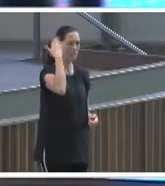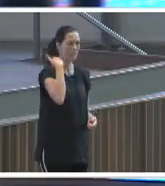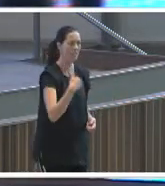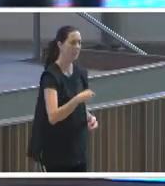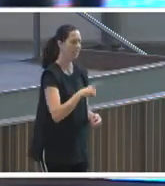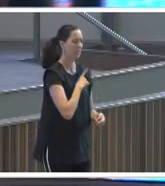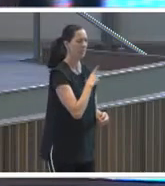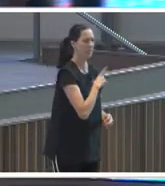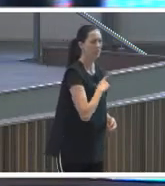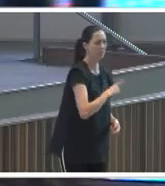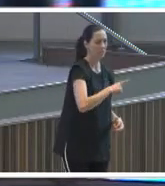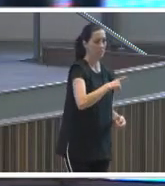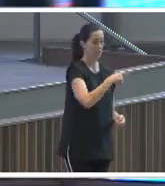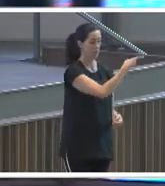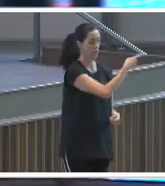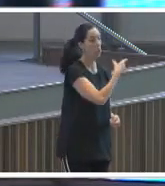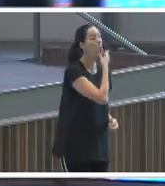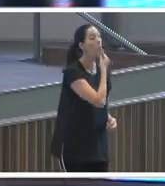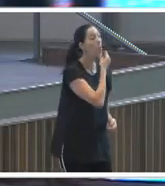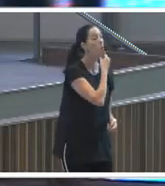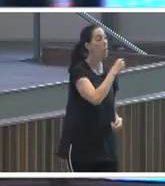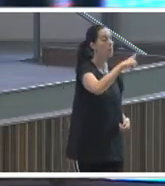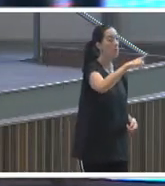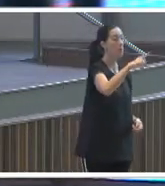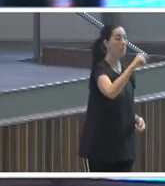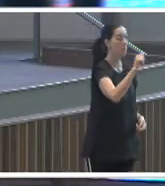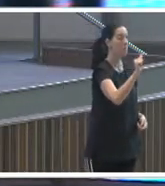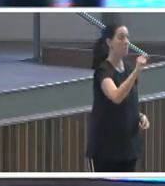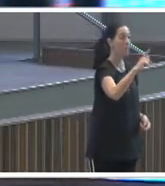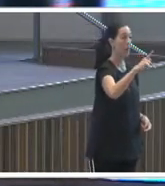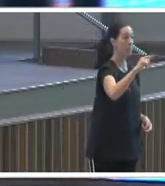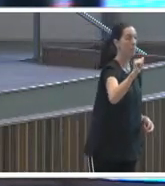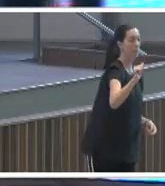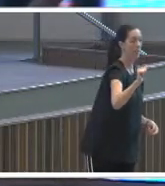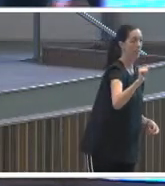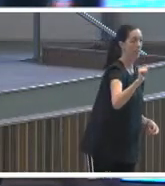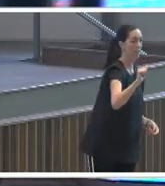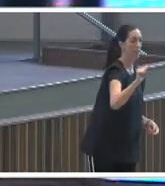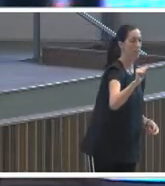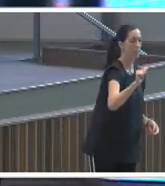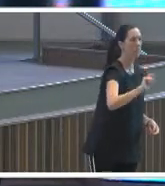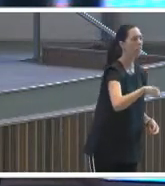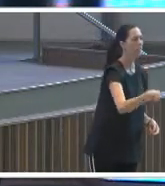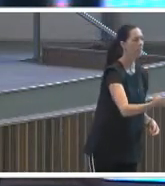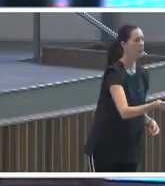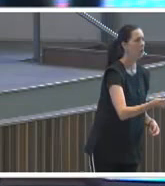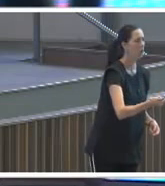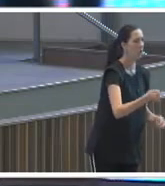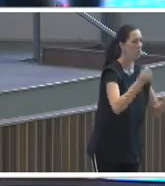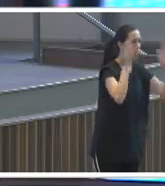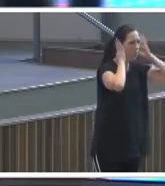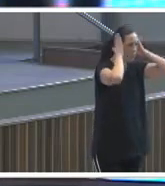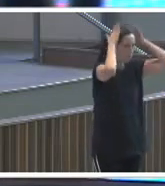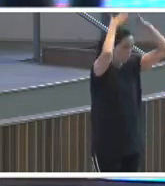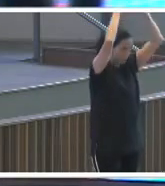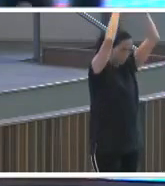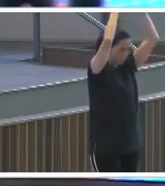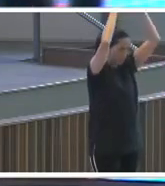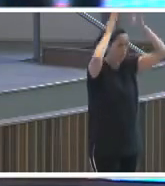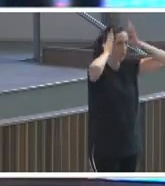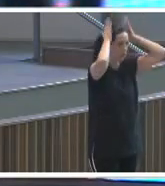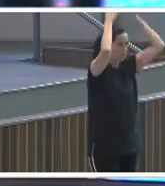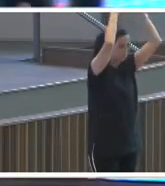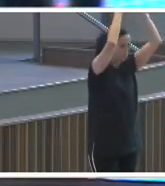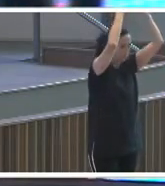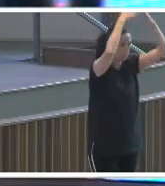reforma, na mão do Papa, e o Papa era infalível. Essa era a visão,